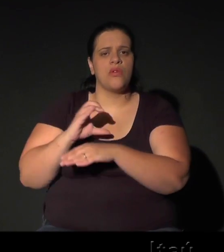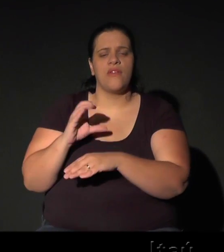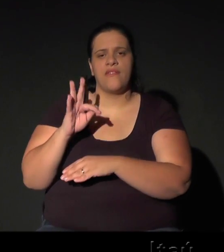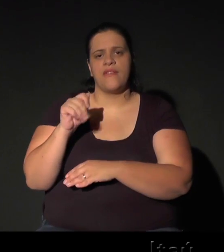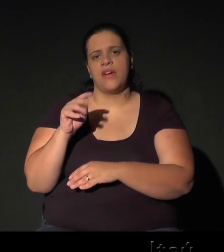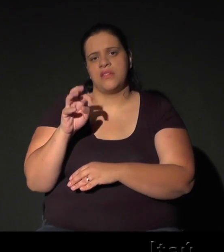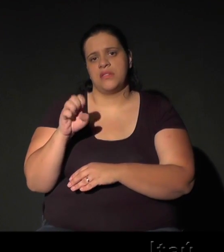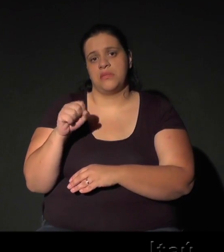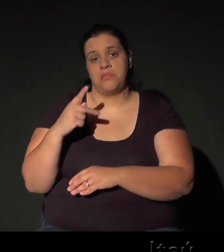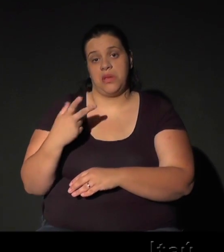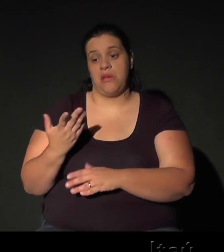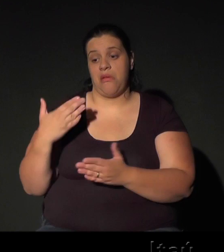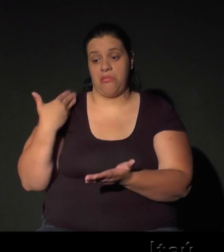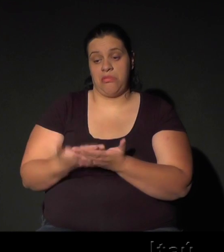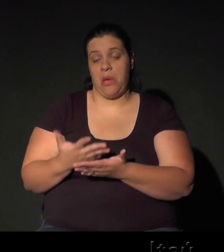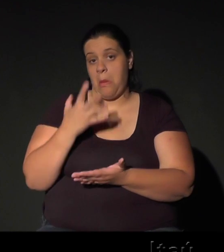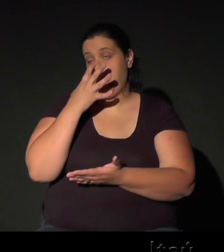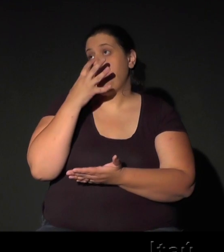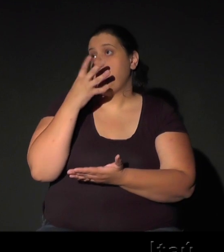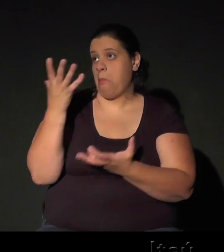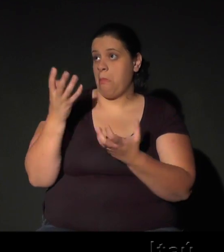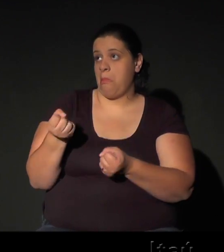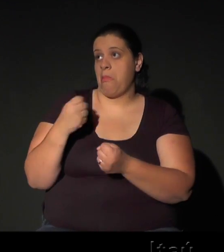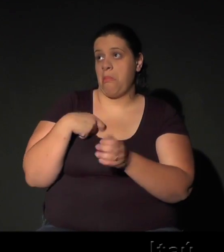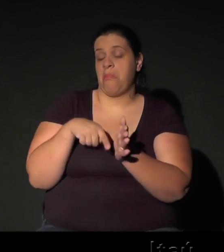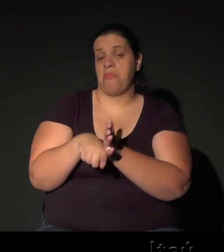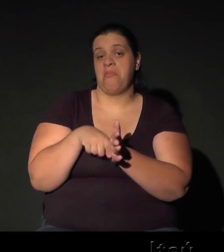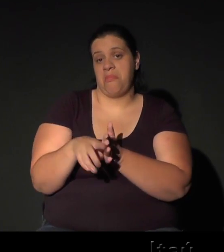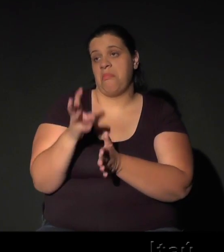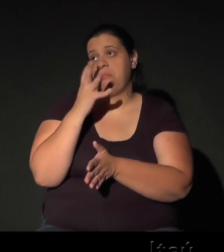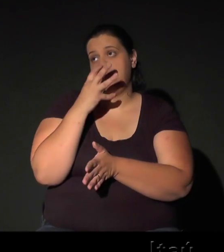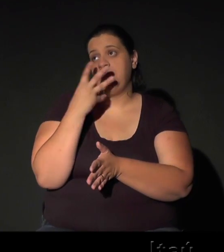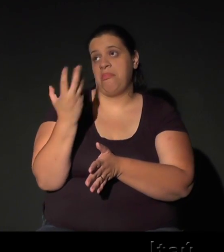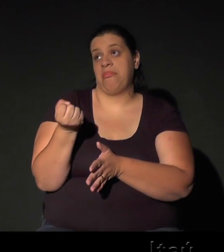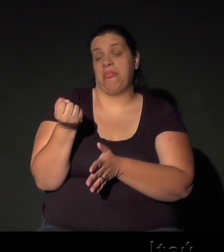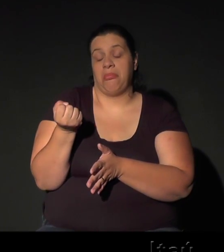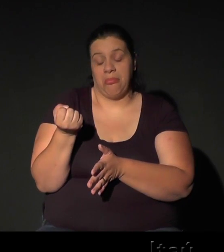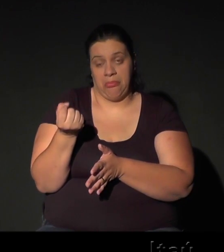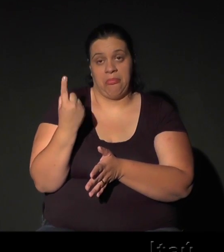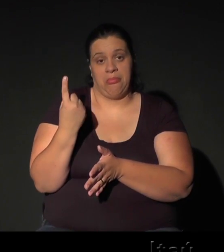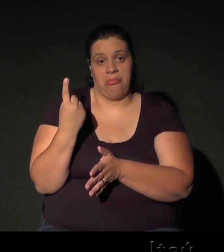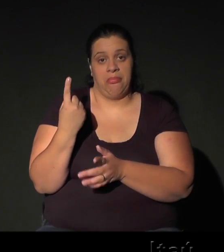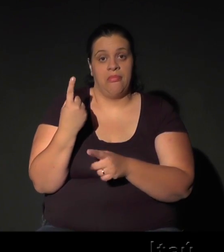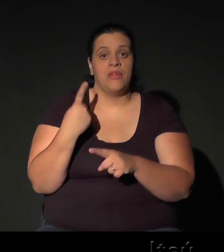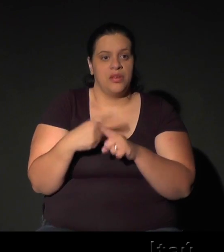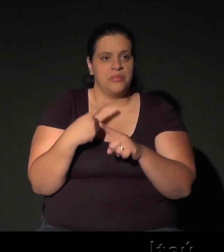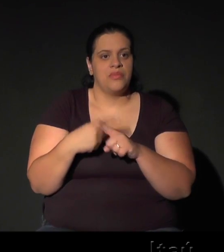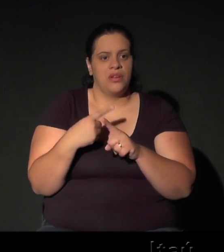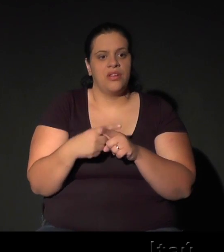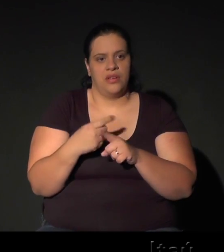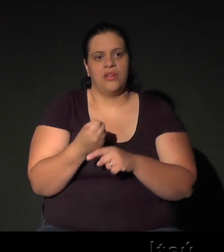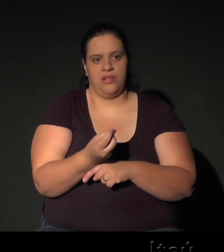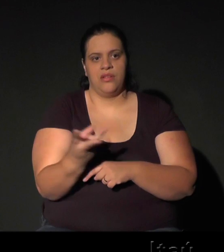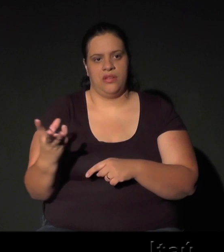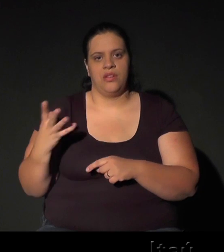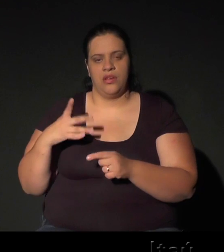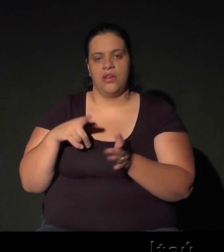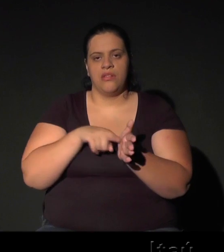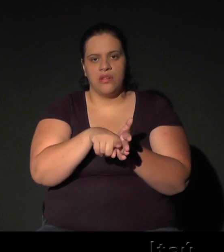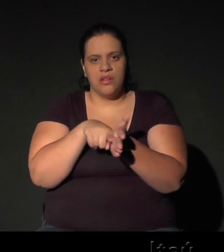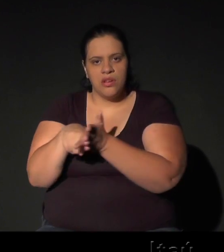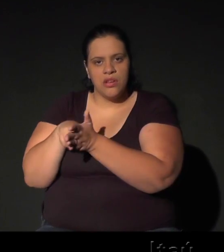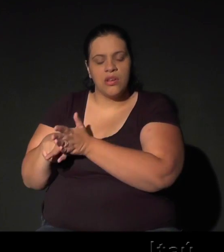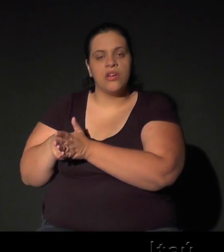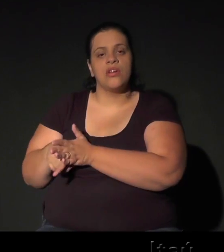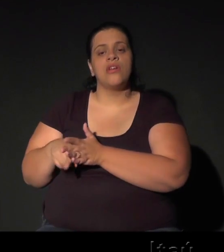me surpreendo da Fapesp ter aprovado minha pesquisa e porque né tantas autoras juntas